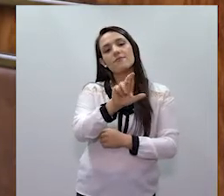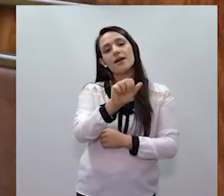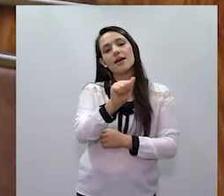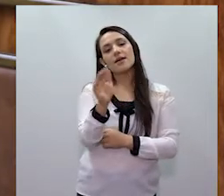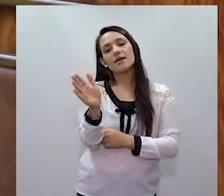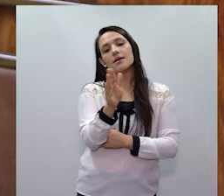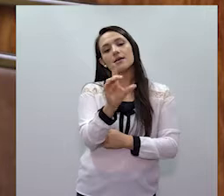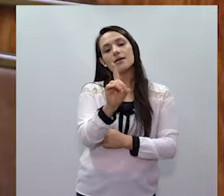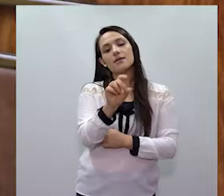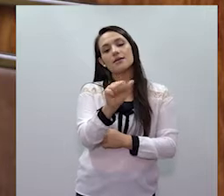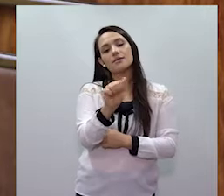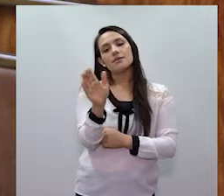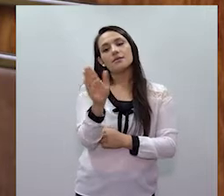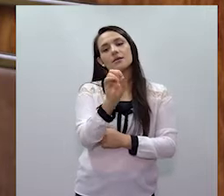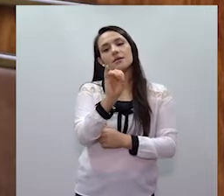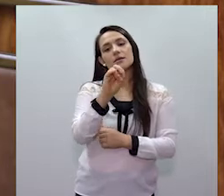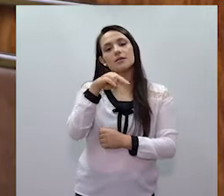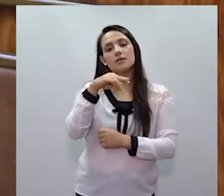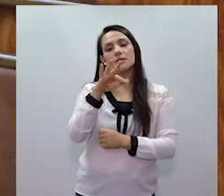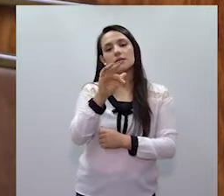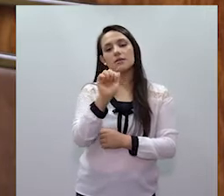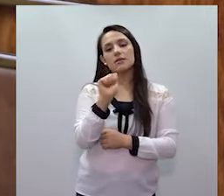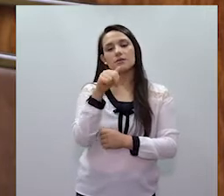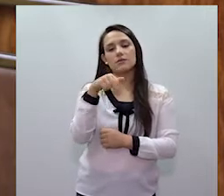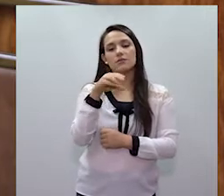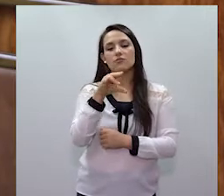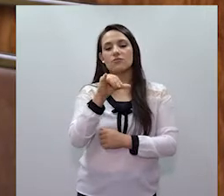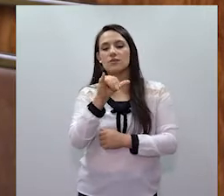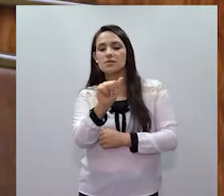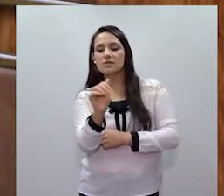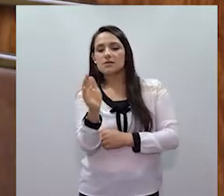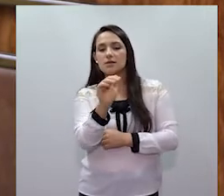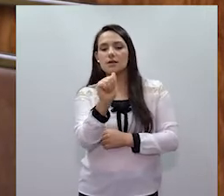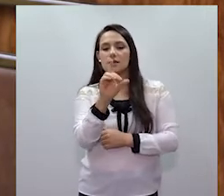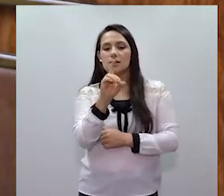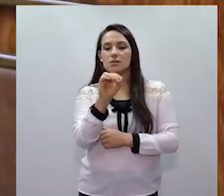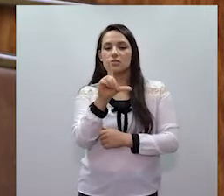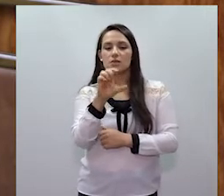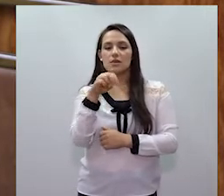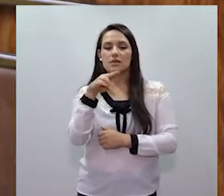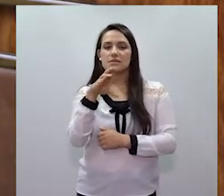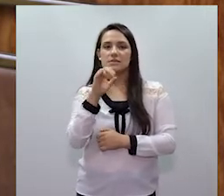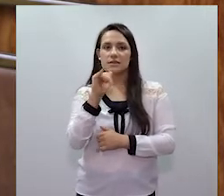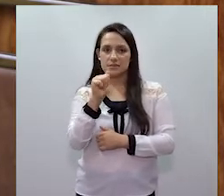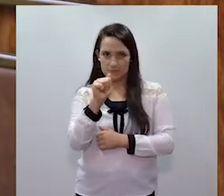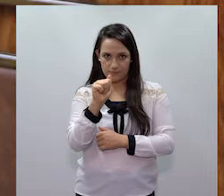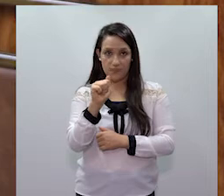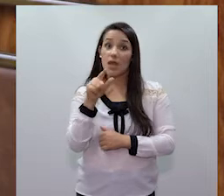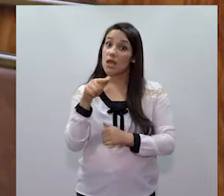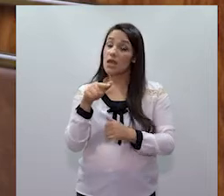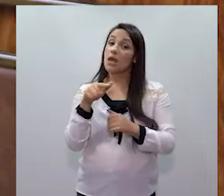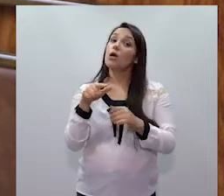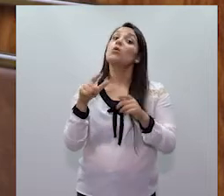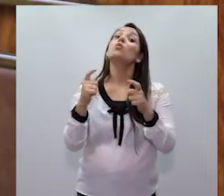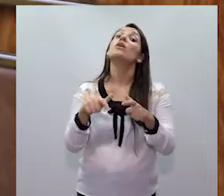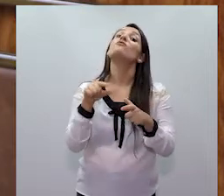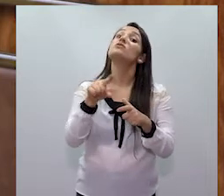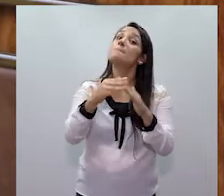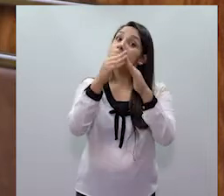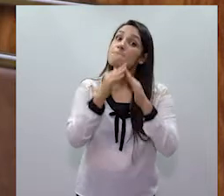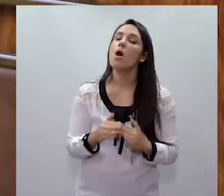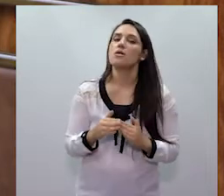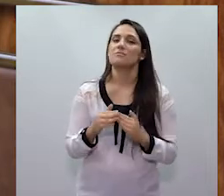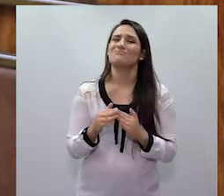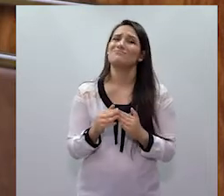se habilitar é o local onde a gente mora. Como os atendimentos presenciais estão suspensos,